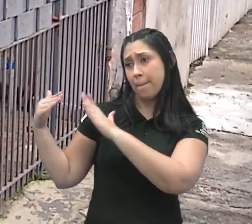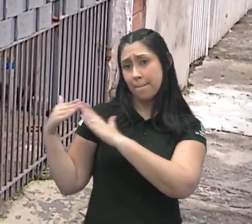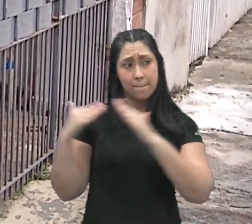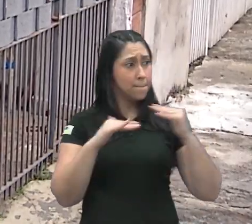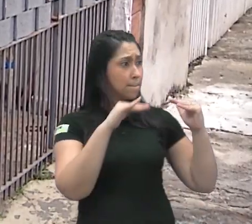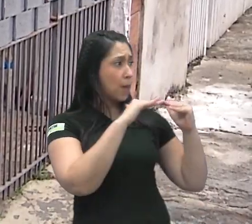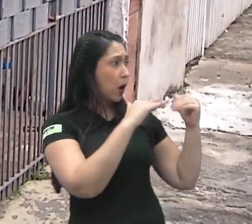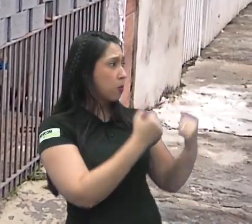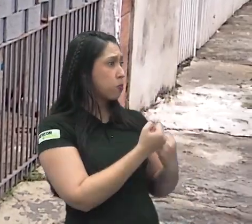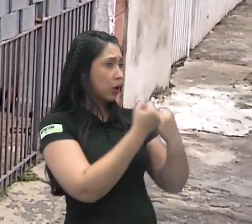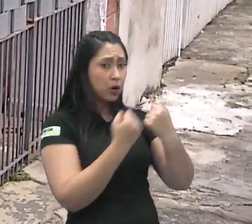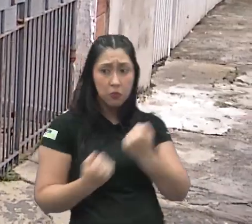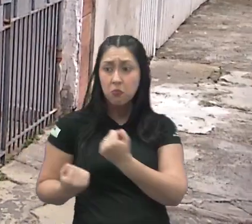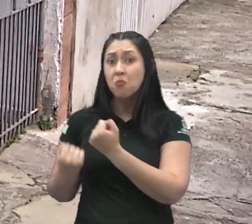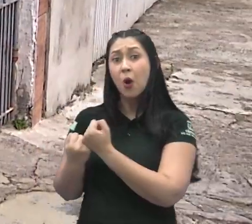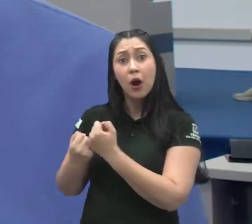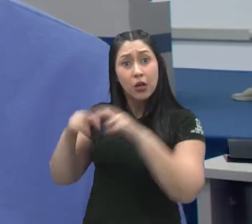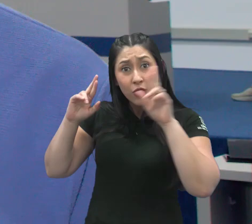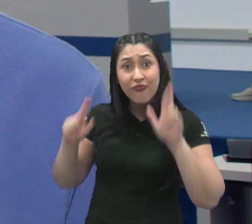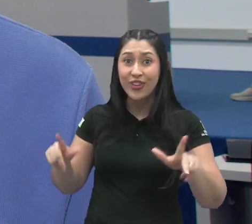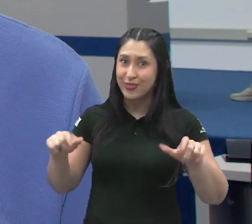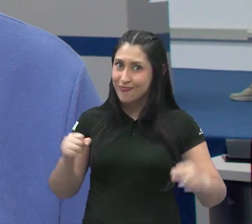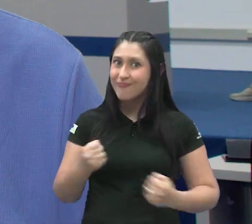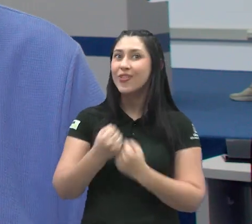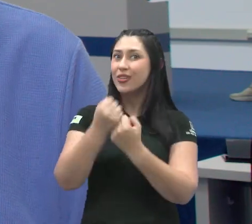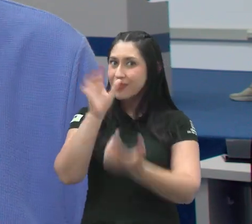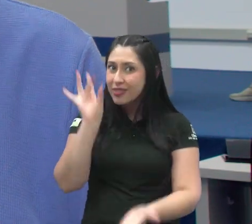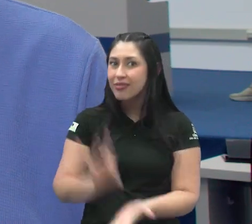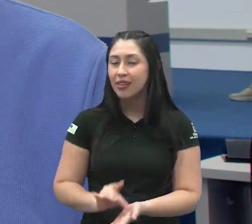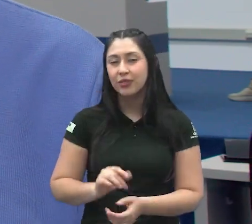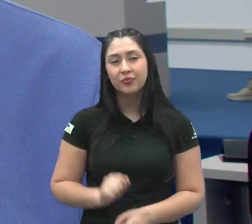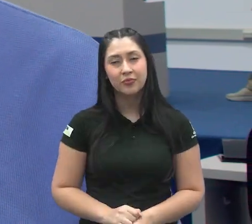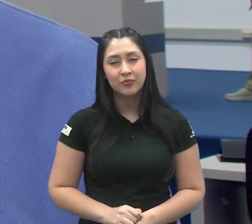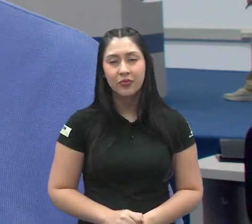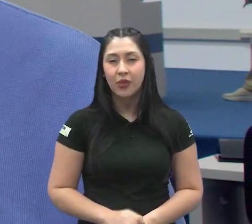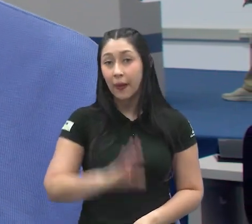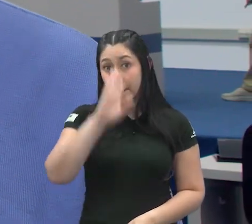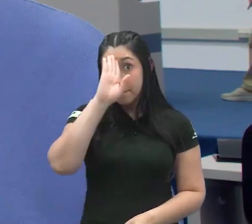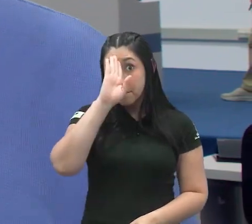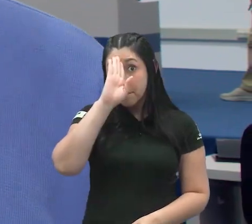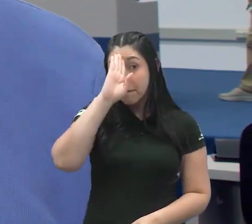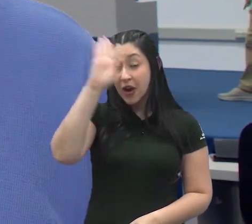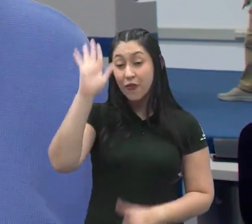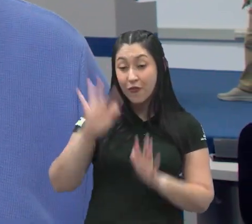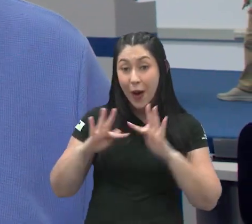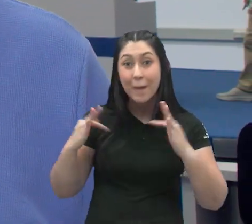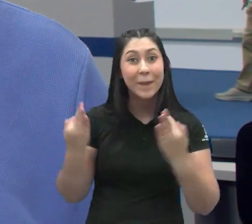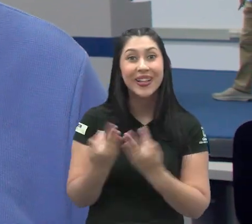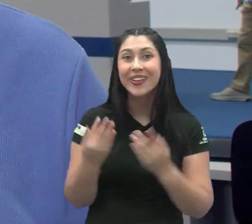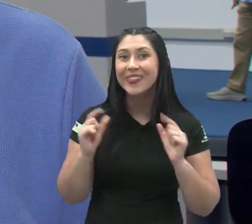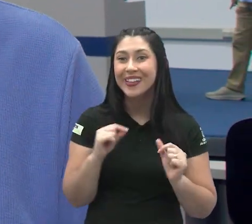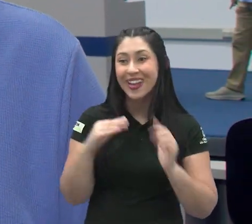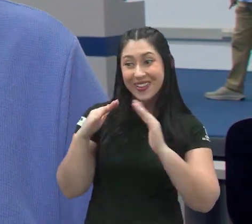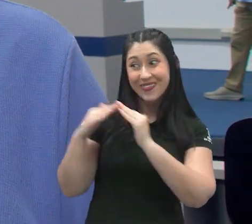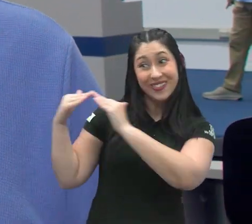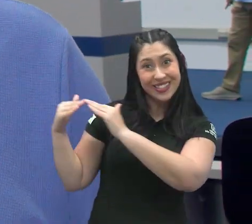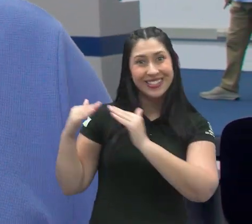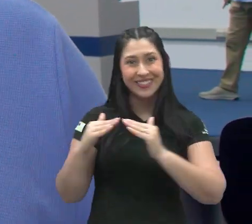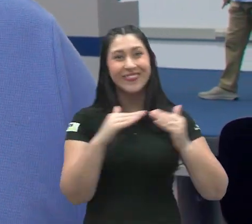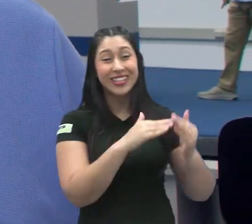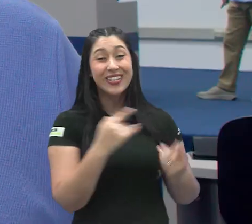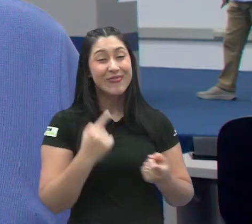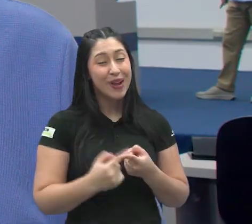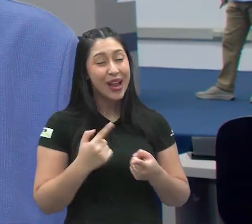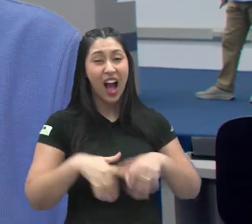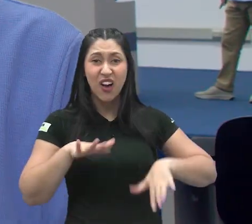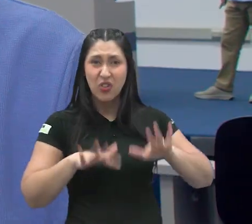entre moradores é um diferencial. Eu costumo dizer que o seu principal parente é o seu vizinho, porque às vezes os parentes